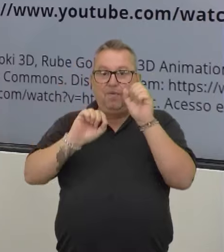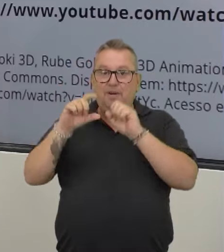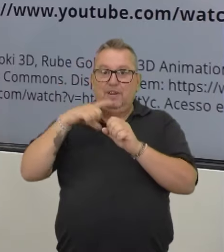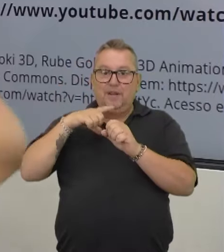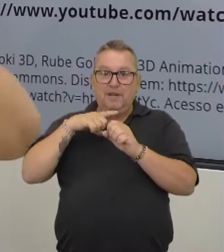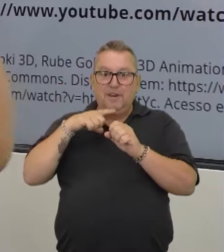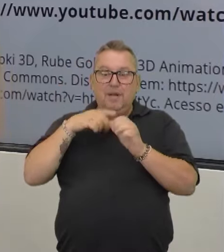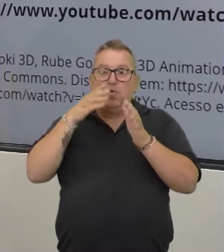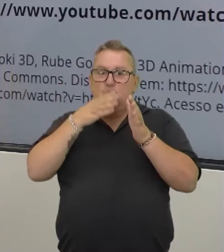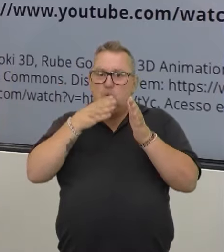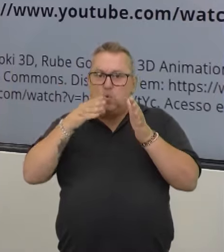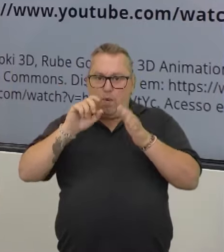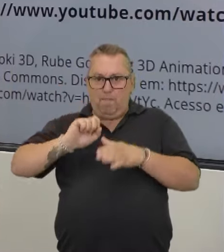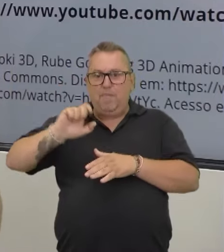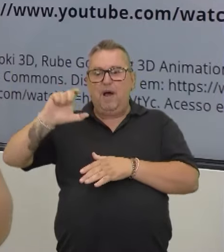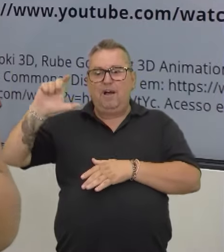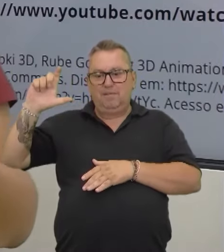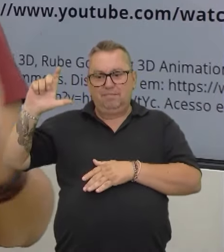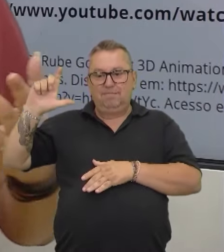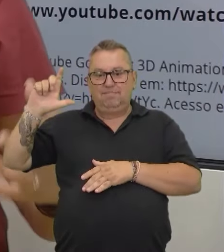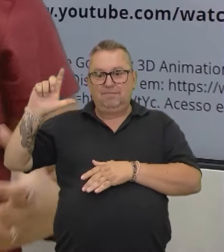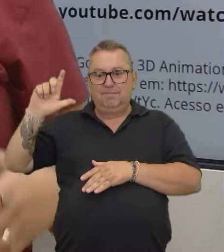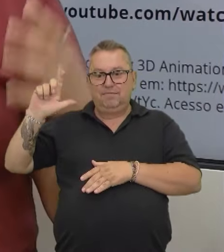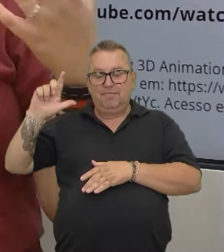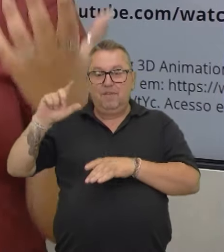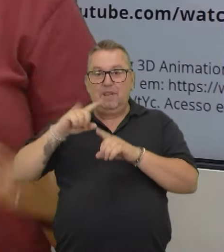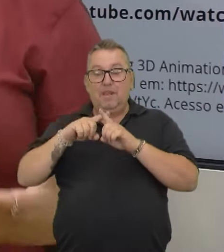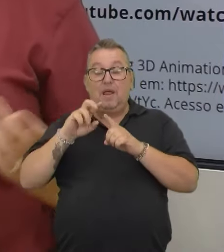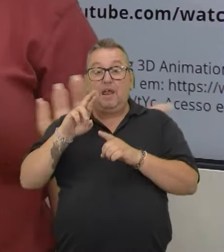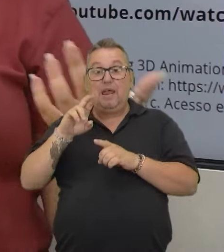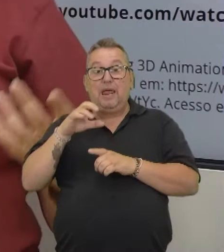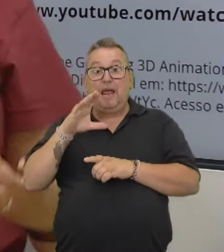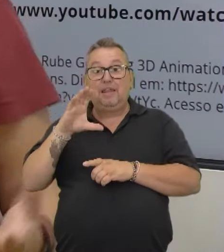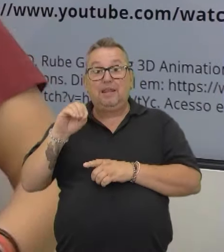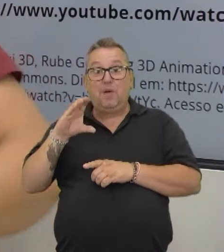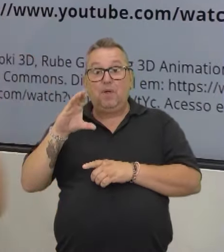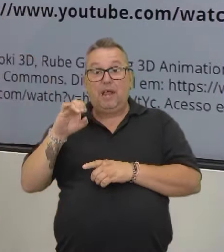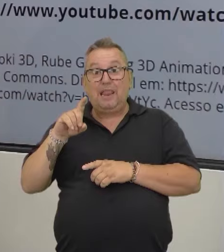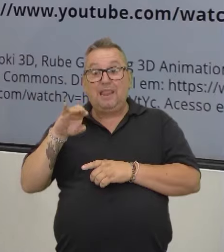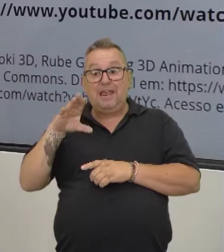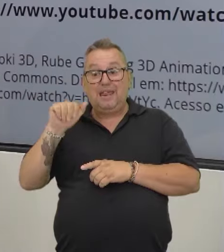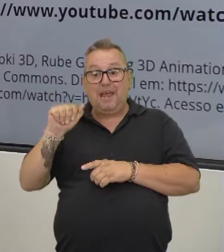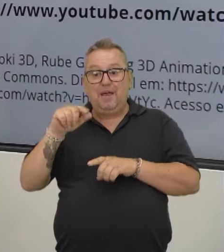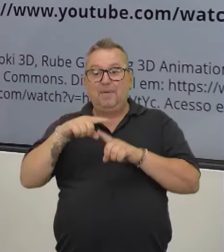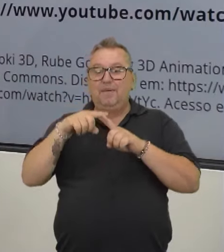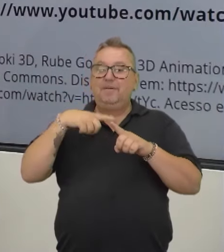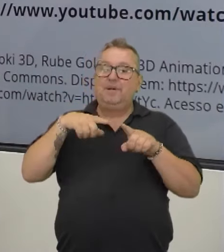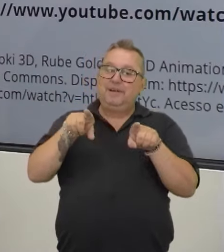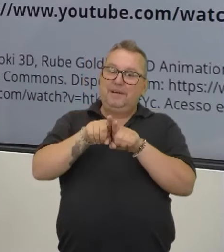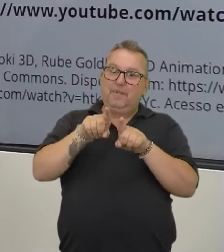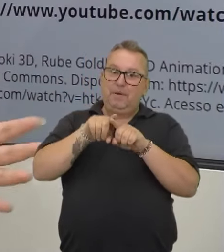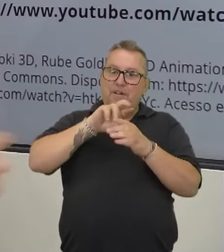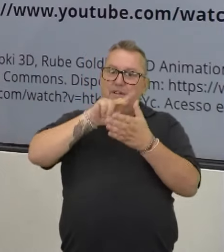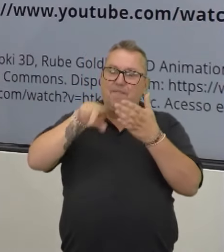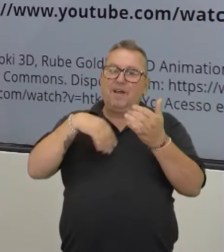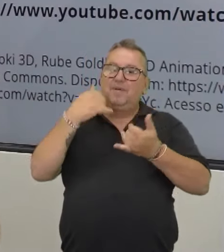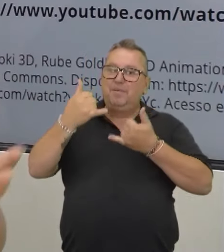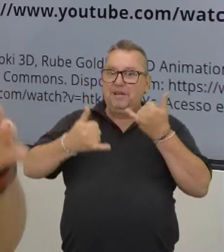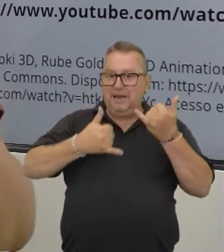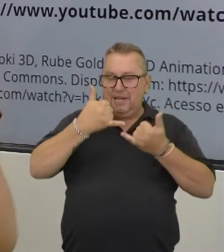existem escalas muito maiores, né, de reações em cadeia, que é o que a gente vai falar hoje, mas existem várias